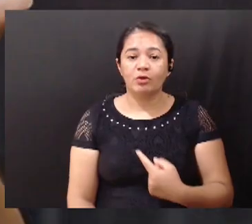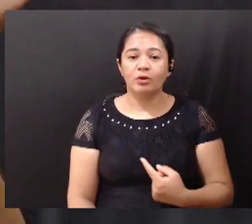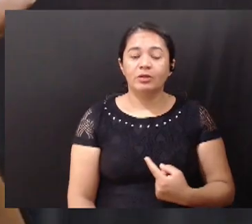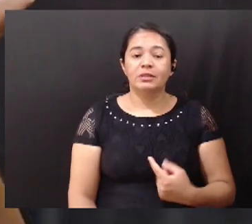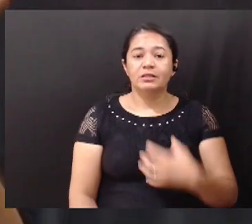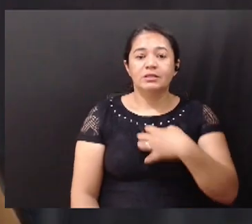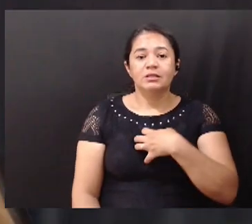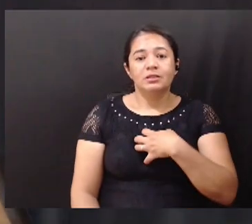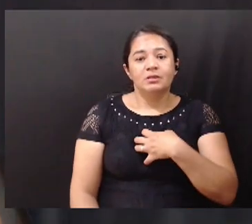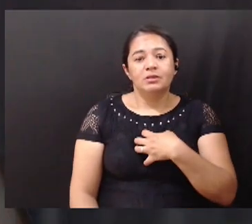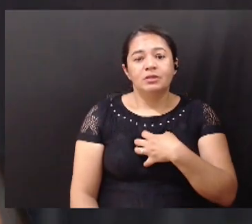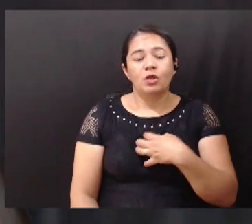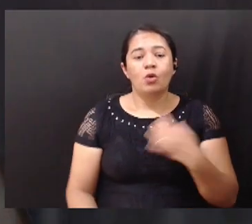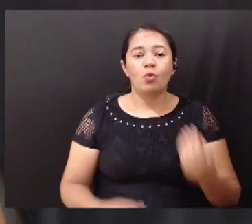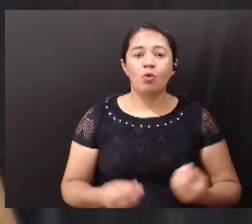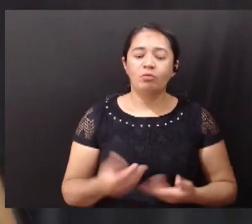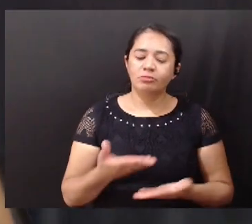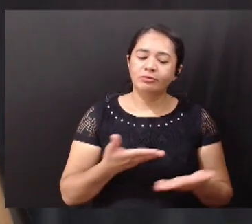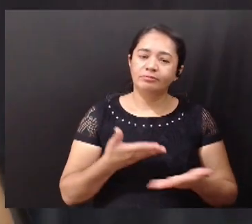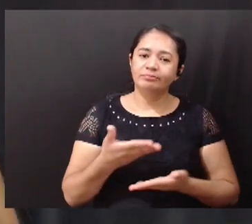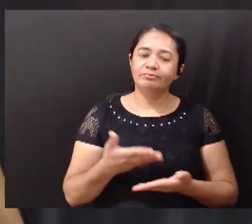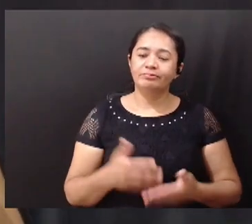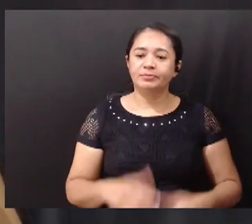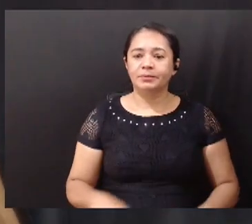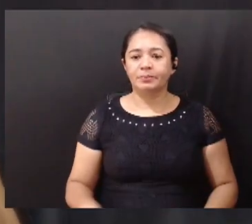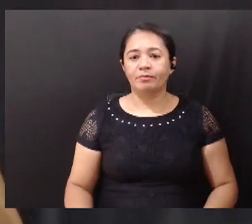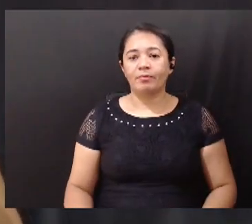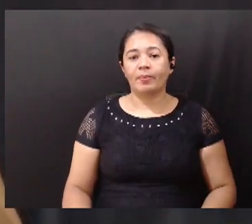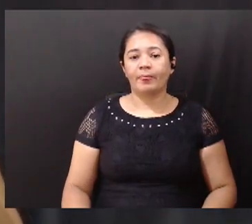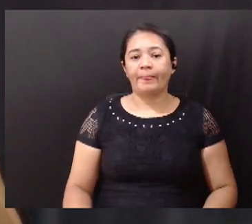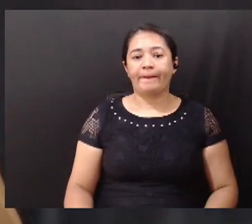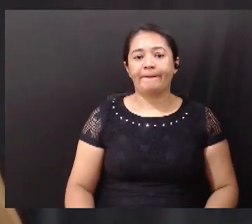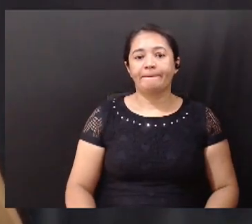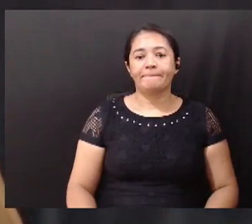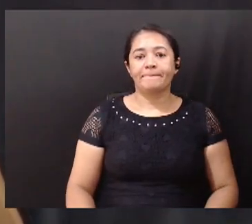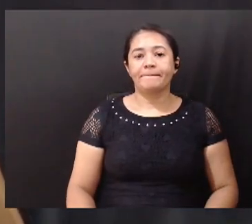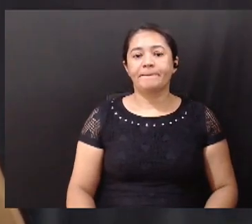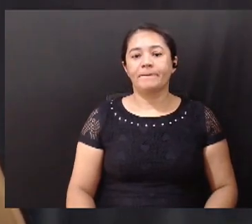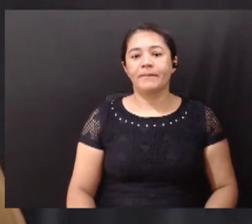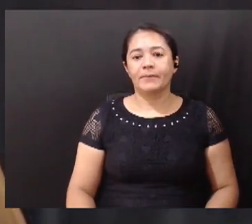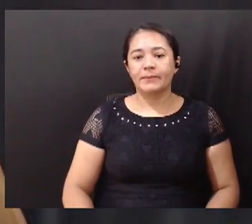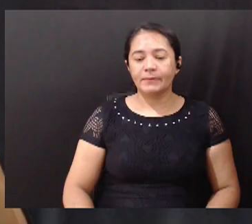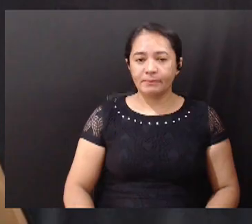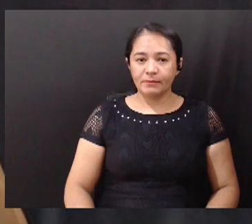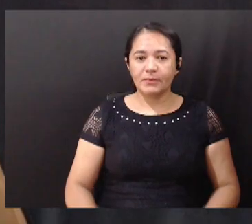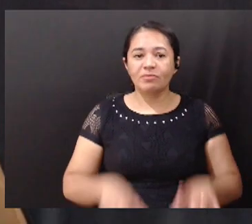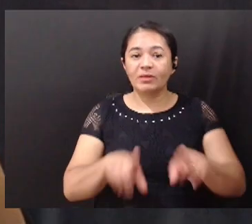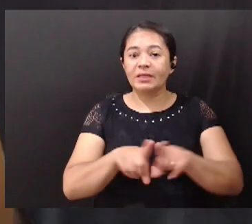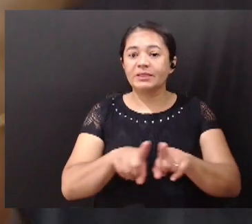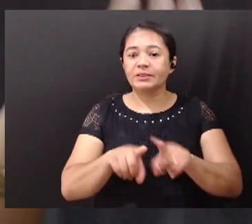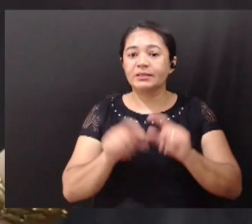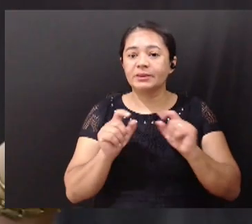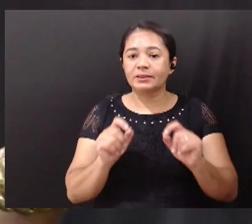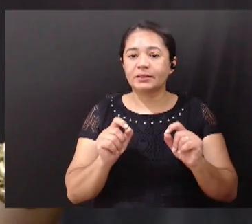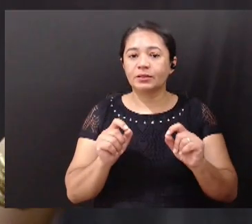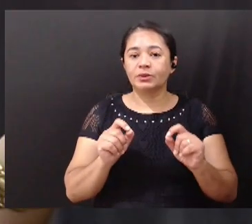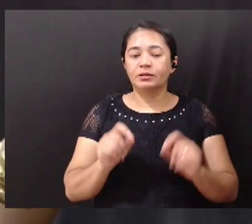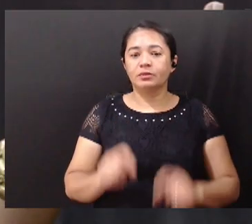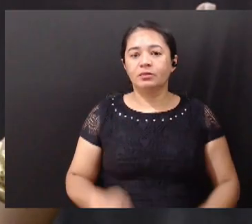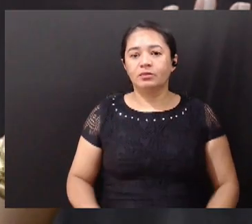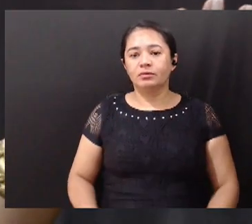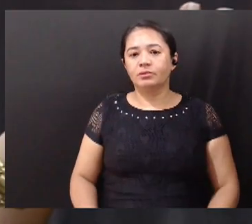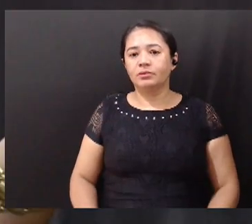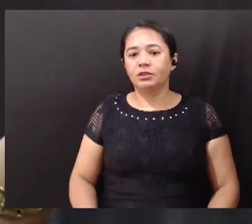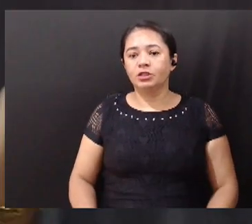gente pode lidar com eles, né, e também não, eu acho que um outro ponto é a gente não comparar